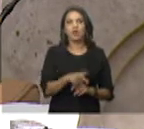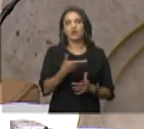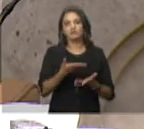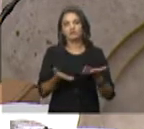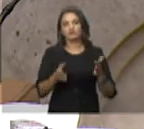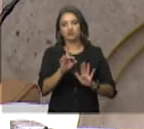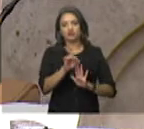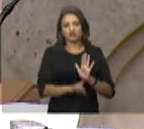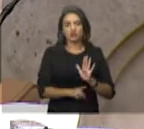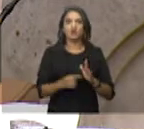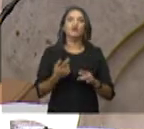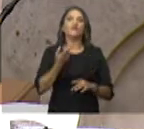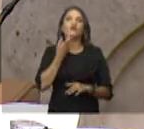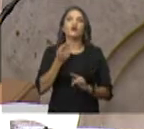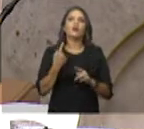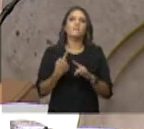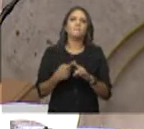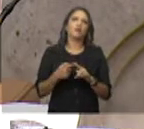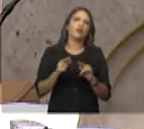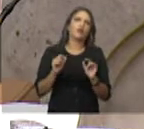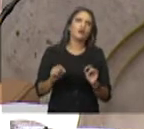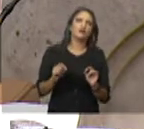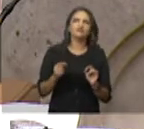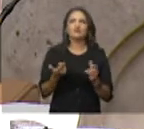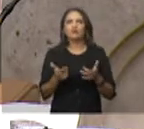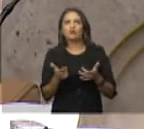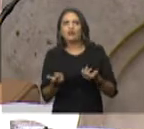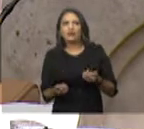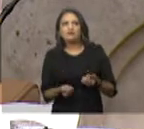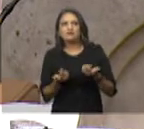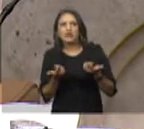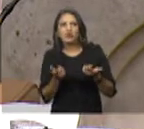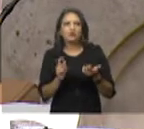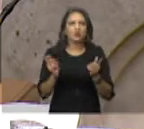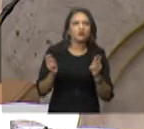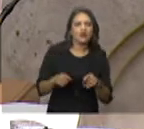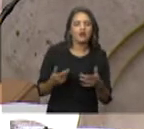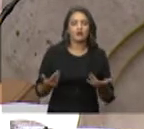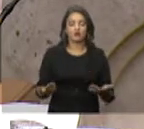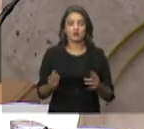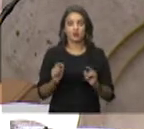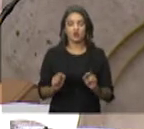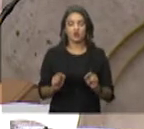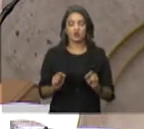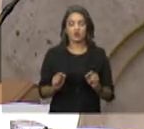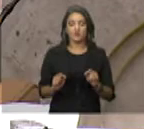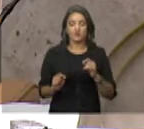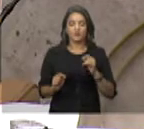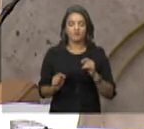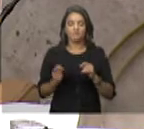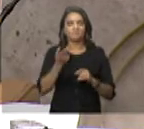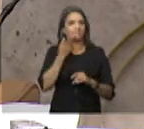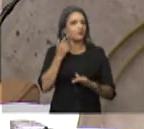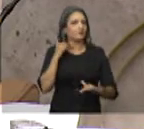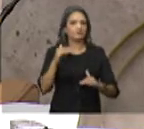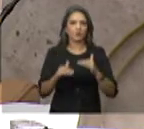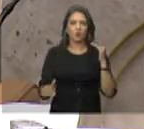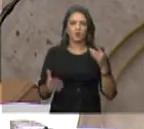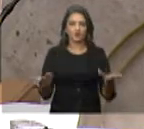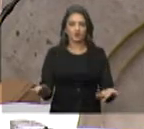da ligação da reserva do possível que no caso reputo inaplicável